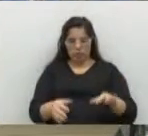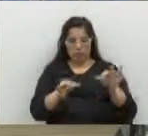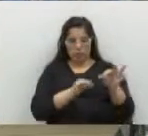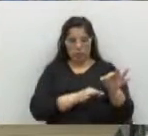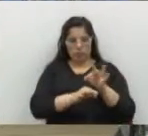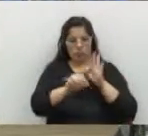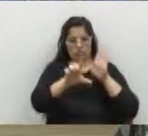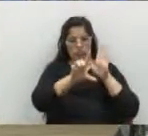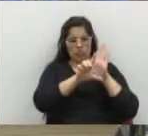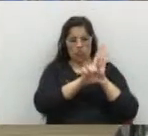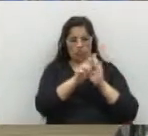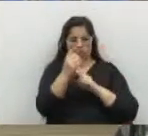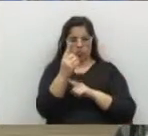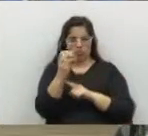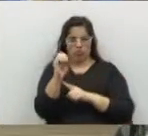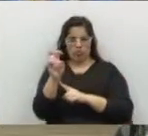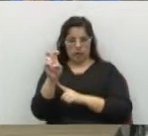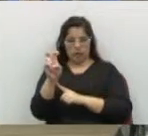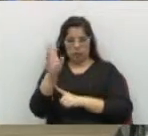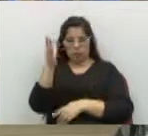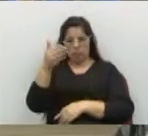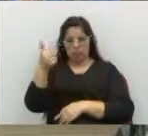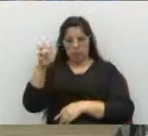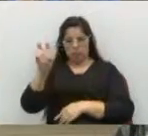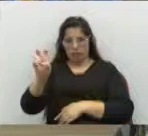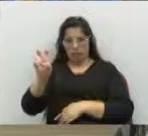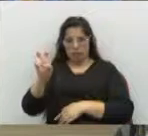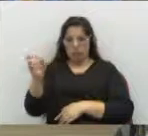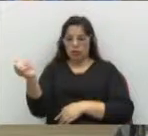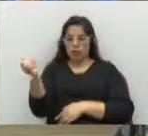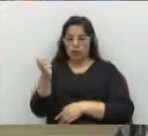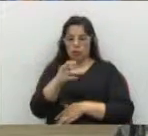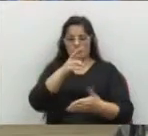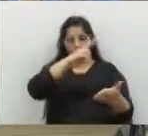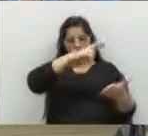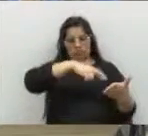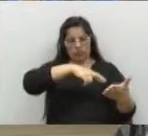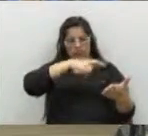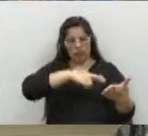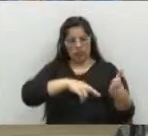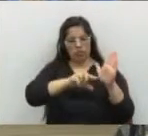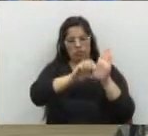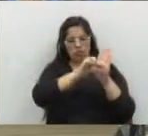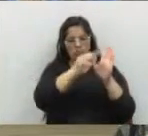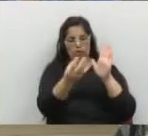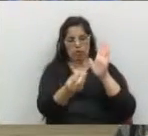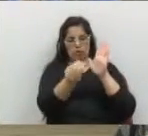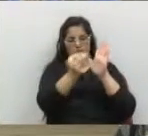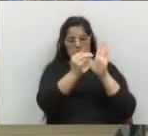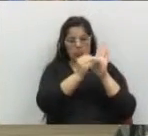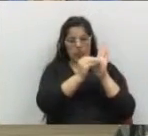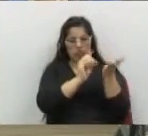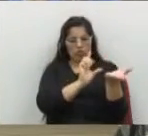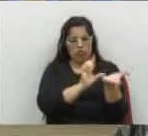Lei 105/2015 dá nova redação à emenda e ao artigo 1º da Lei